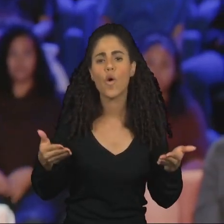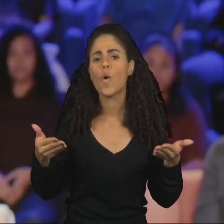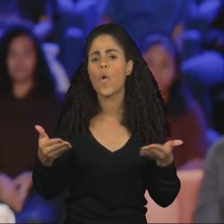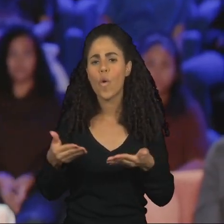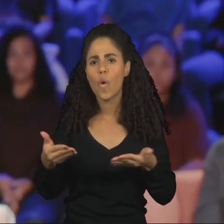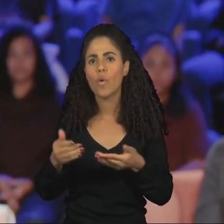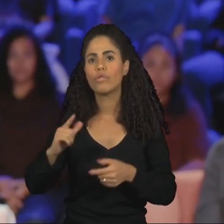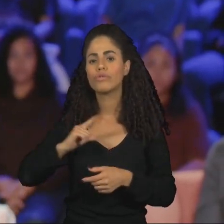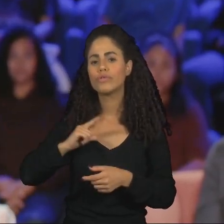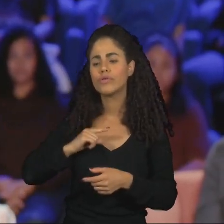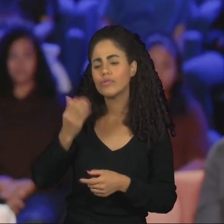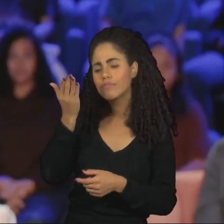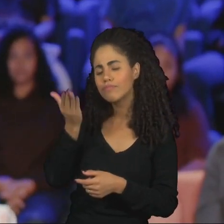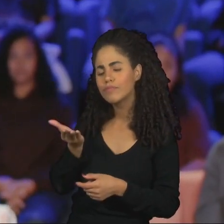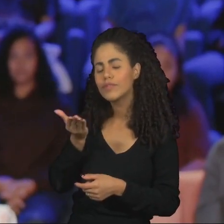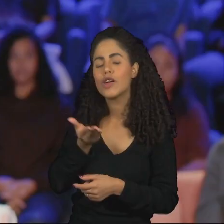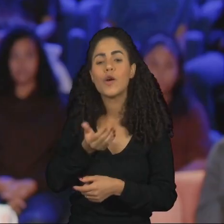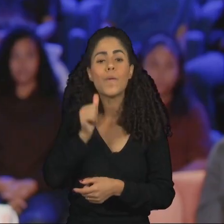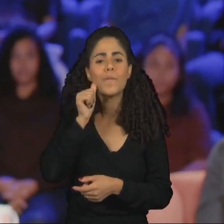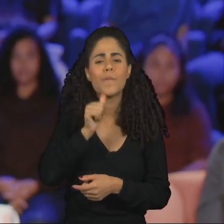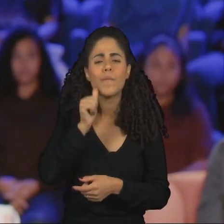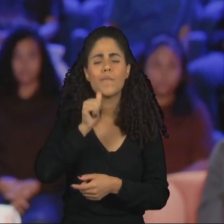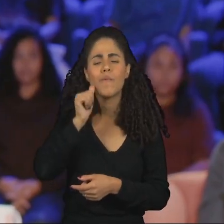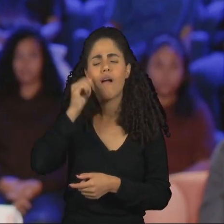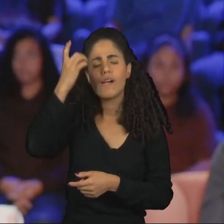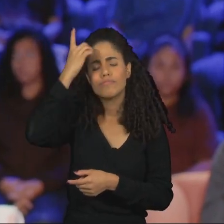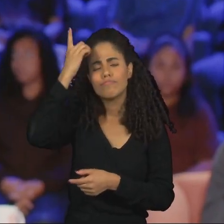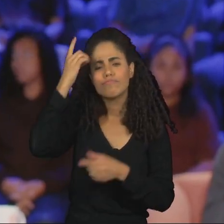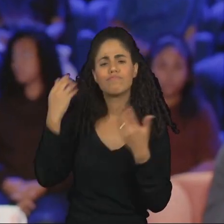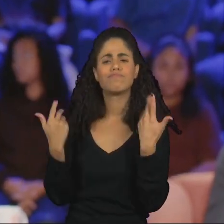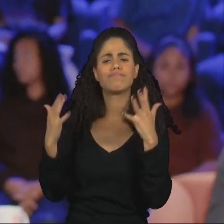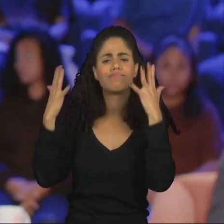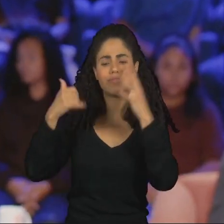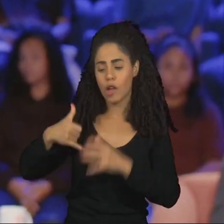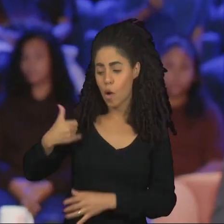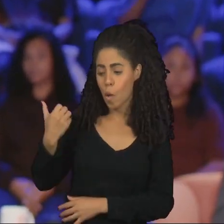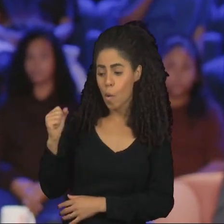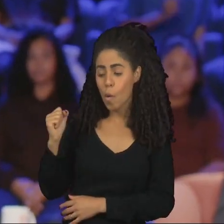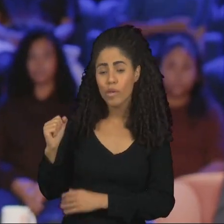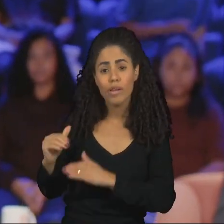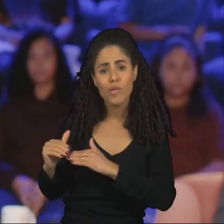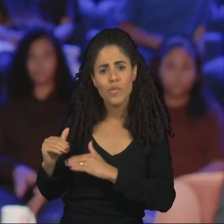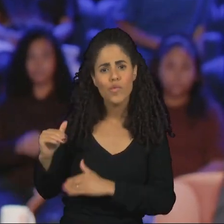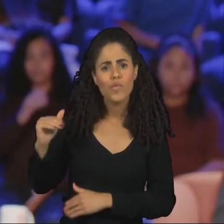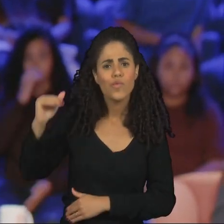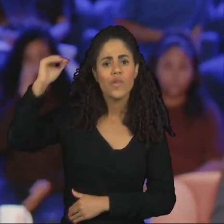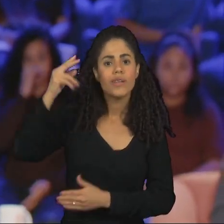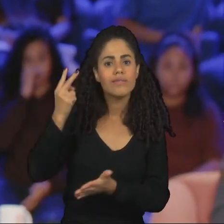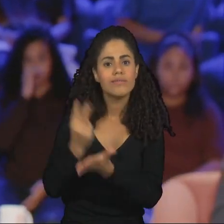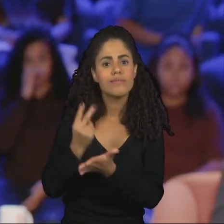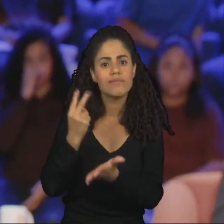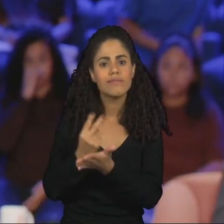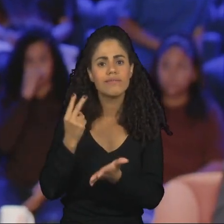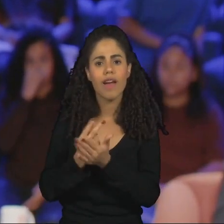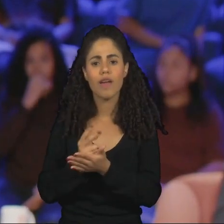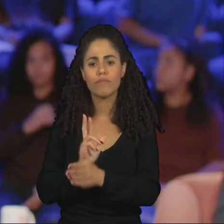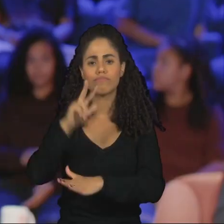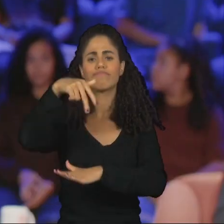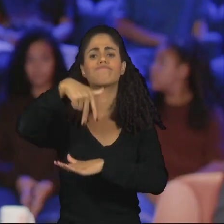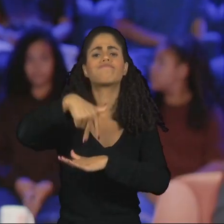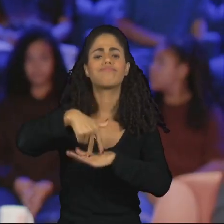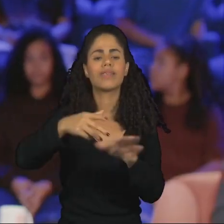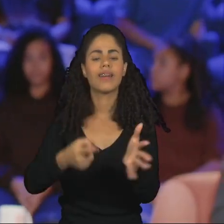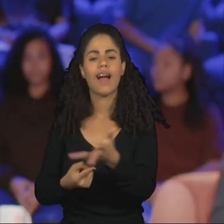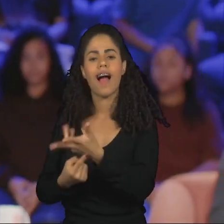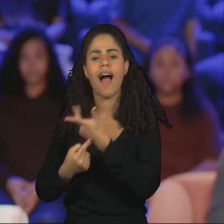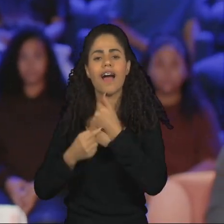uma talentosíssima atriz que desde os 8 anos vem encantando o público com sua dedicação e paixão pela